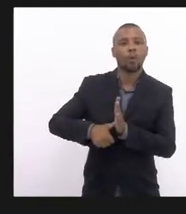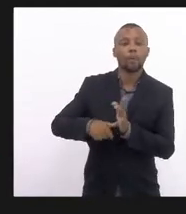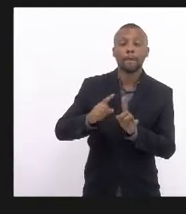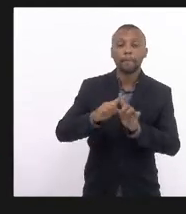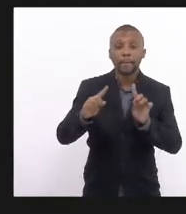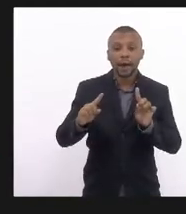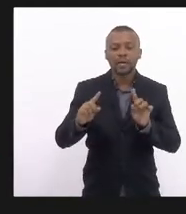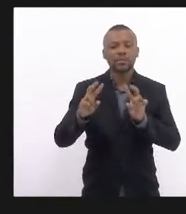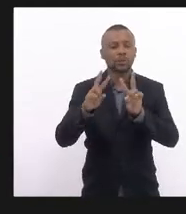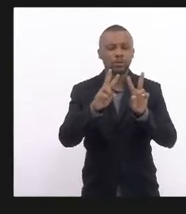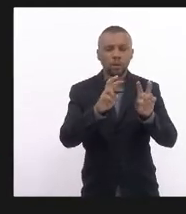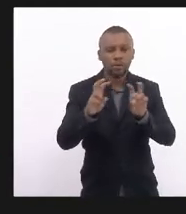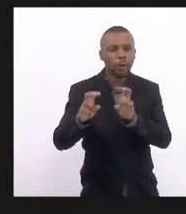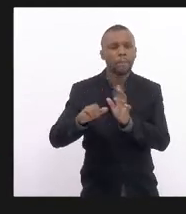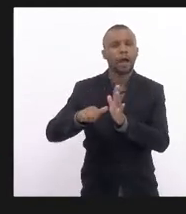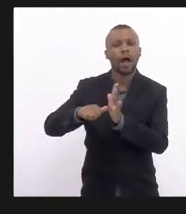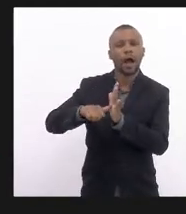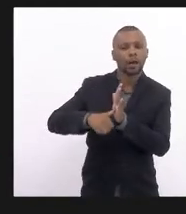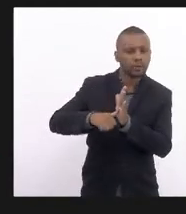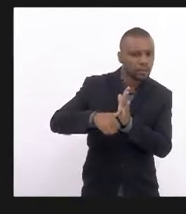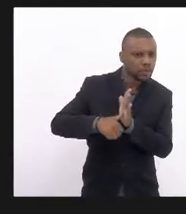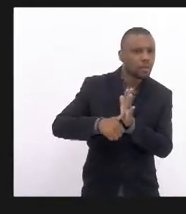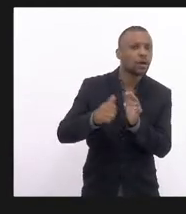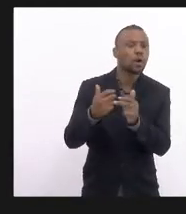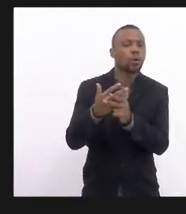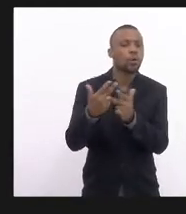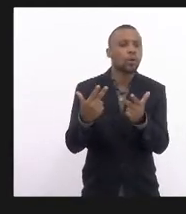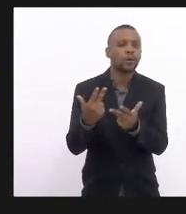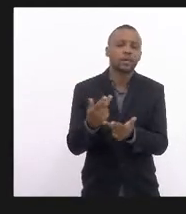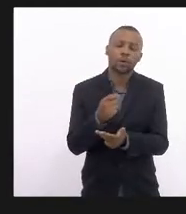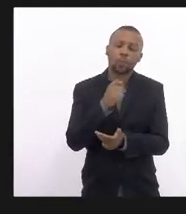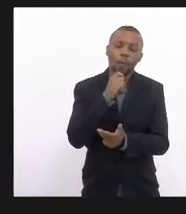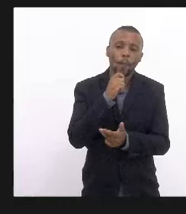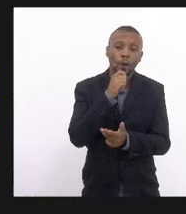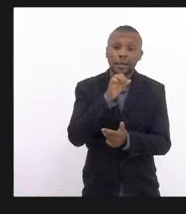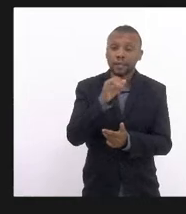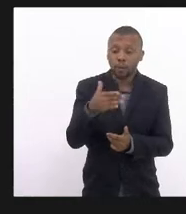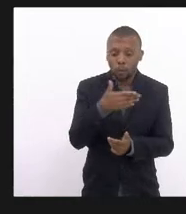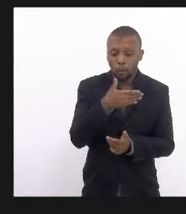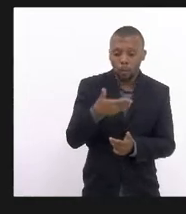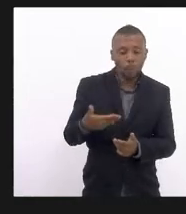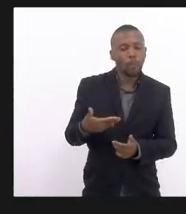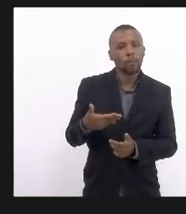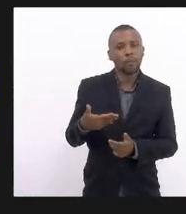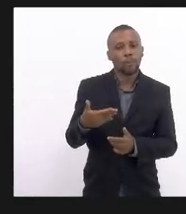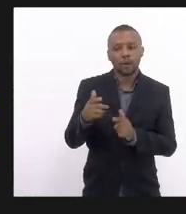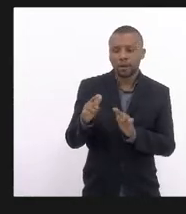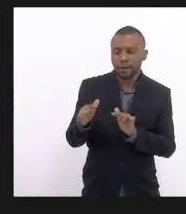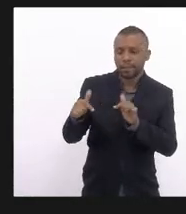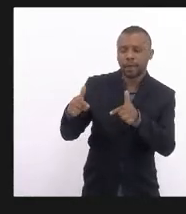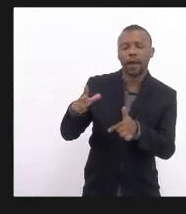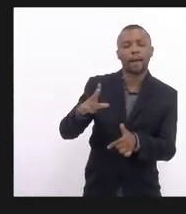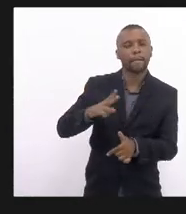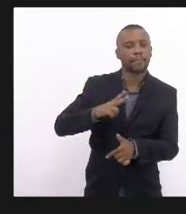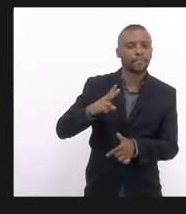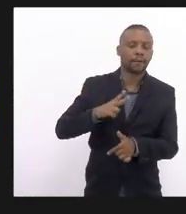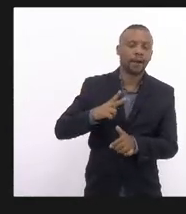de associações ali não tem como, se não for pelo poder público, para a iniciativa privada, e